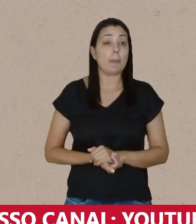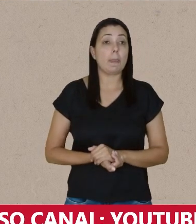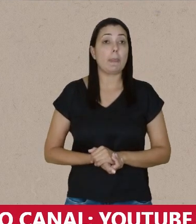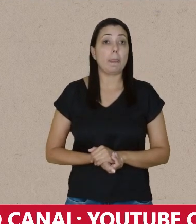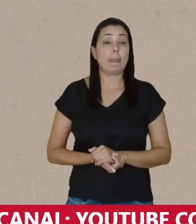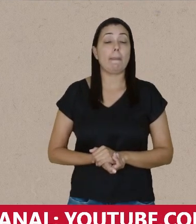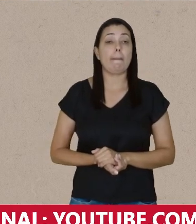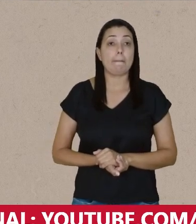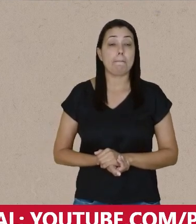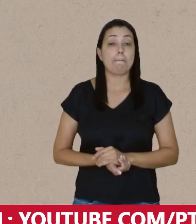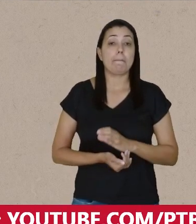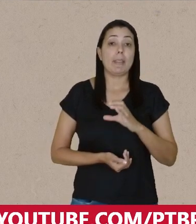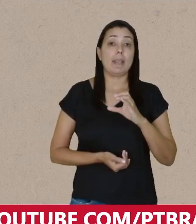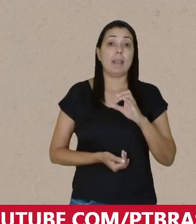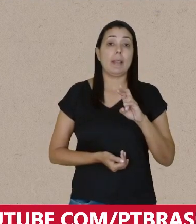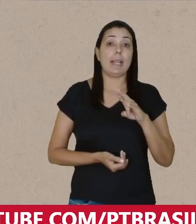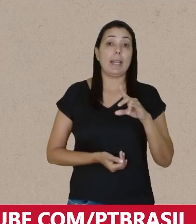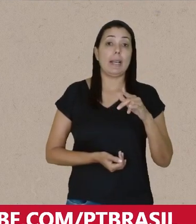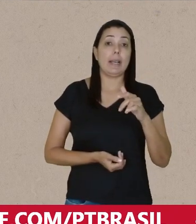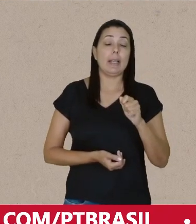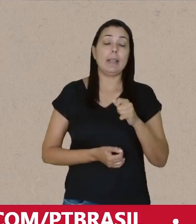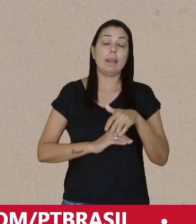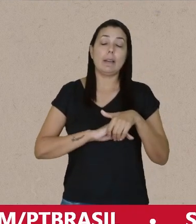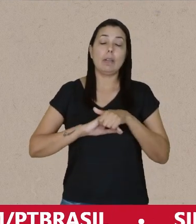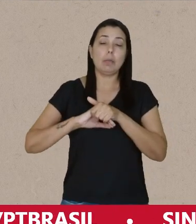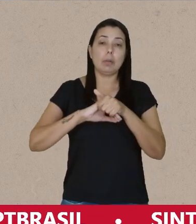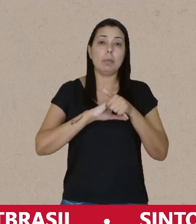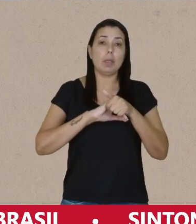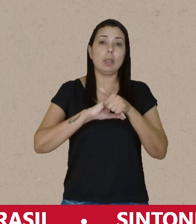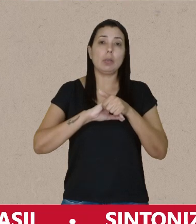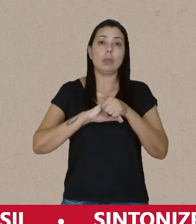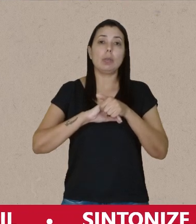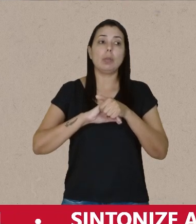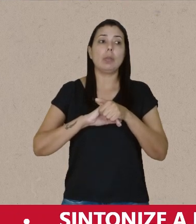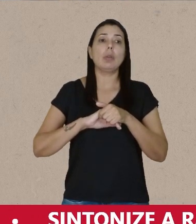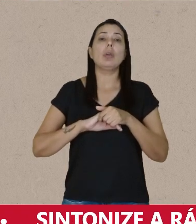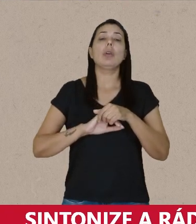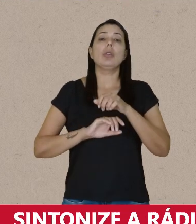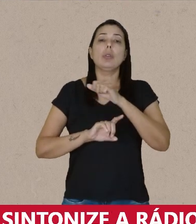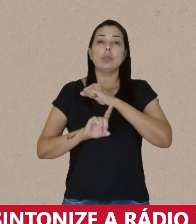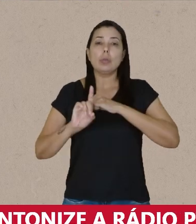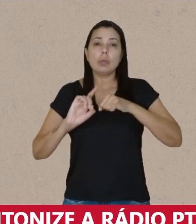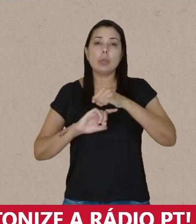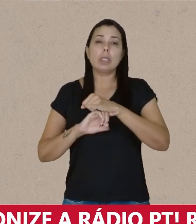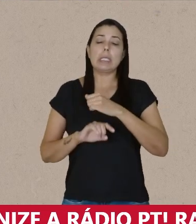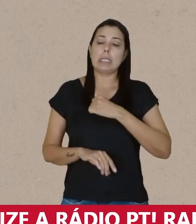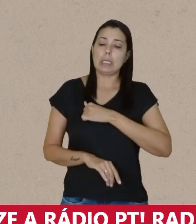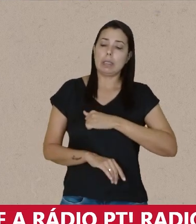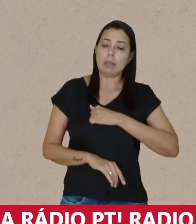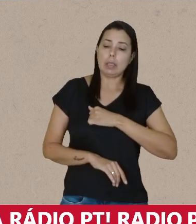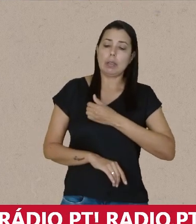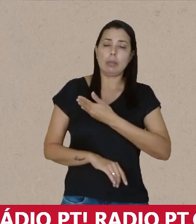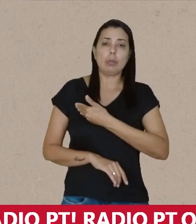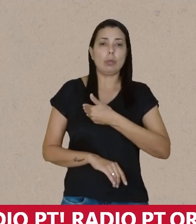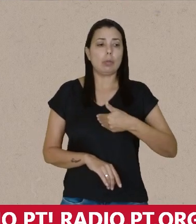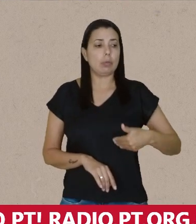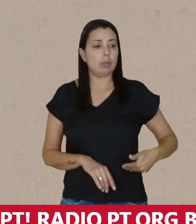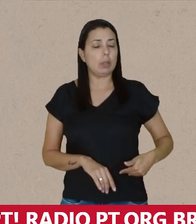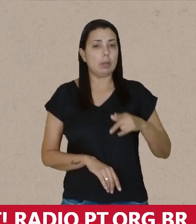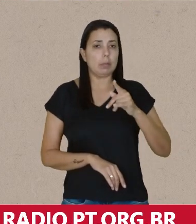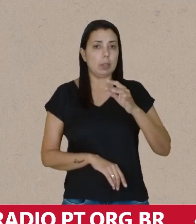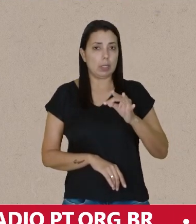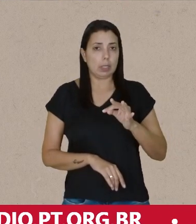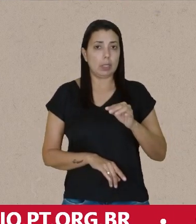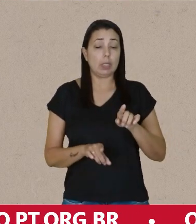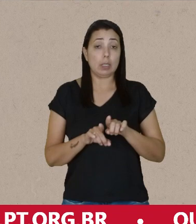É isso aí, a Carla Gastal diz saudações socialistas, Maria Bernardes, que saudade dos governos petistas, o Pedro